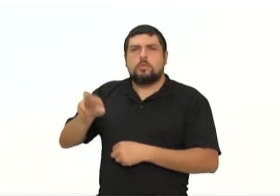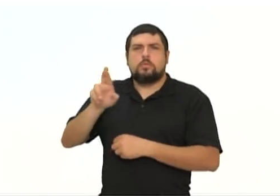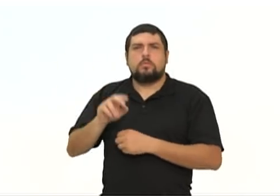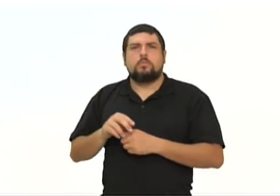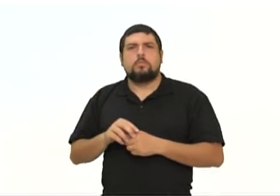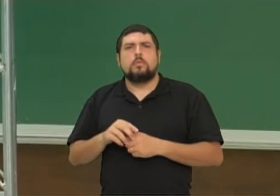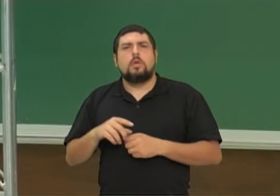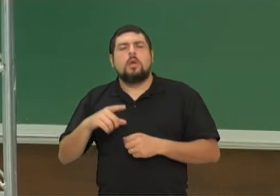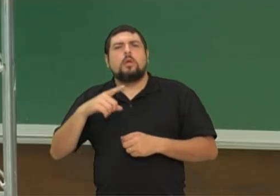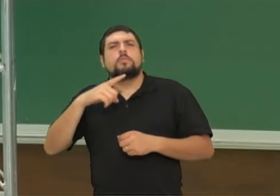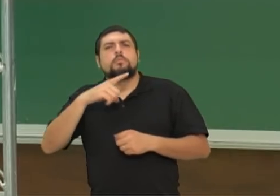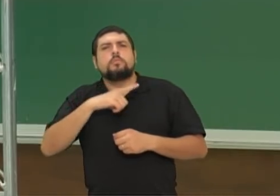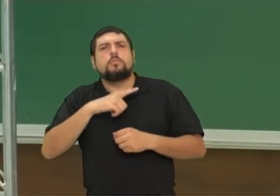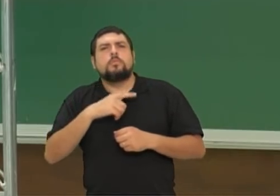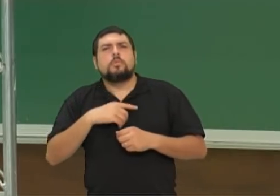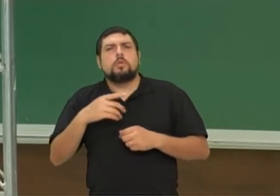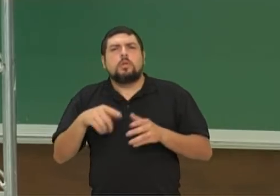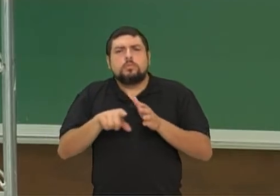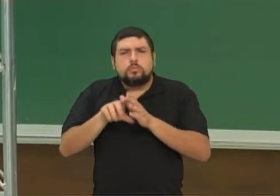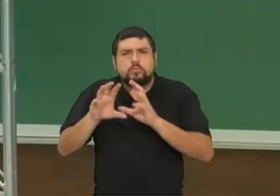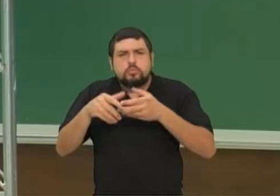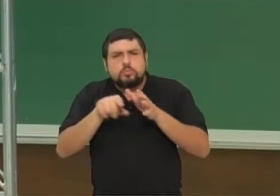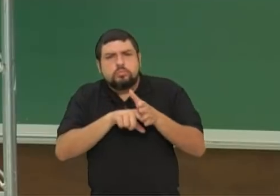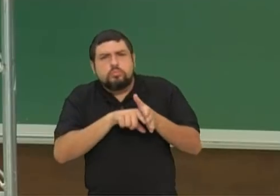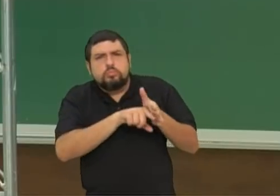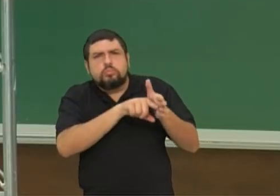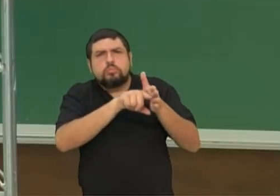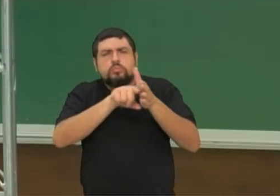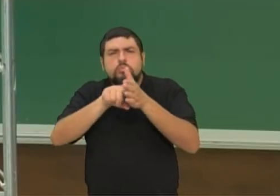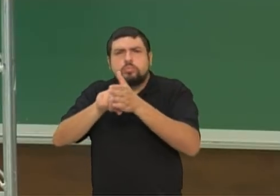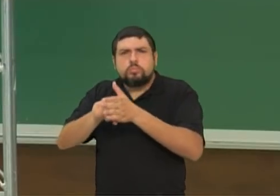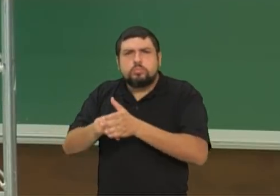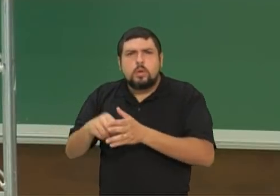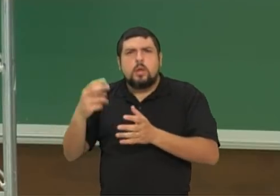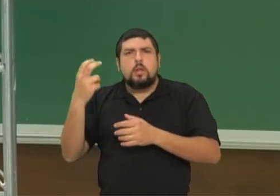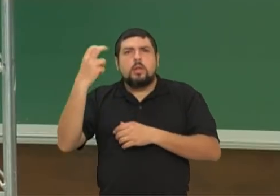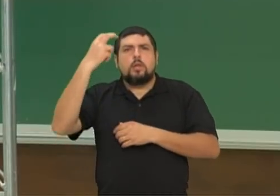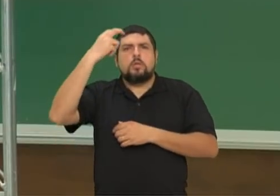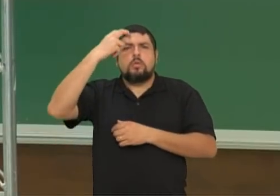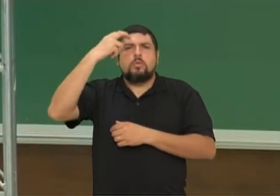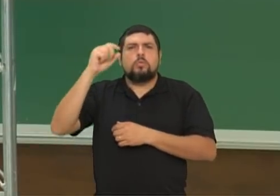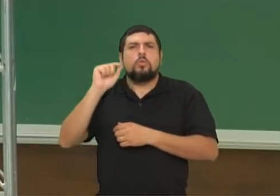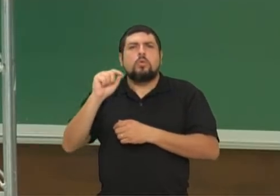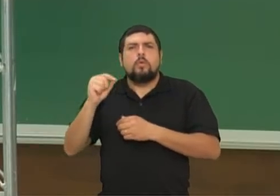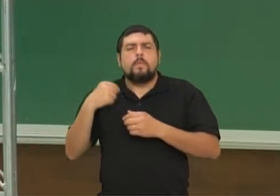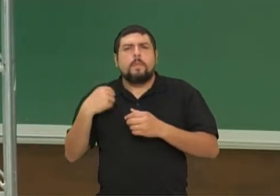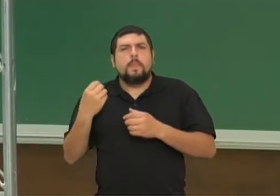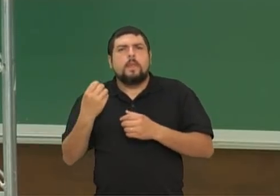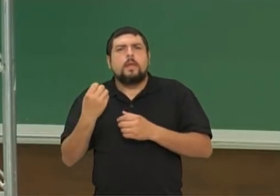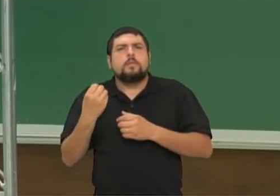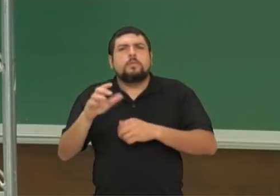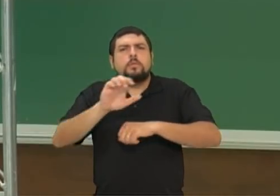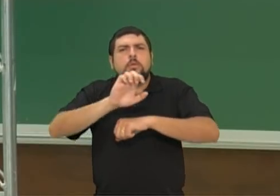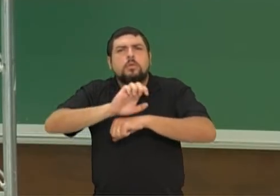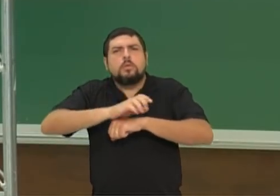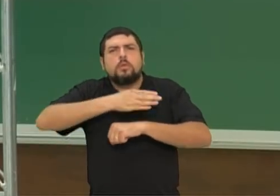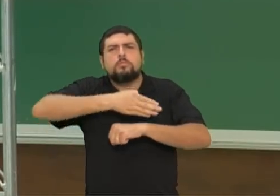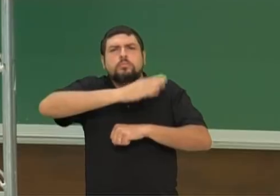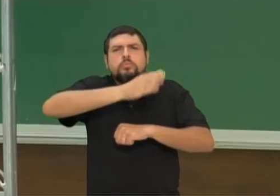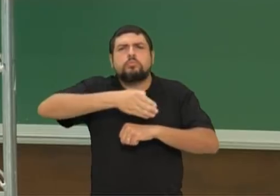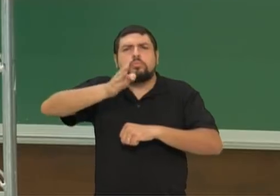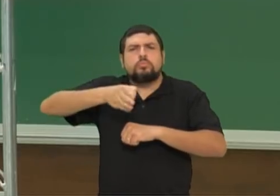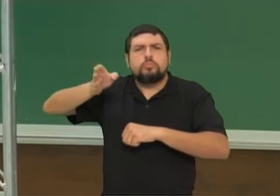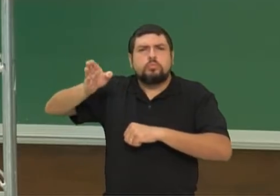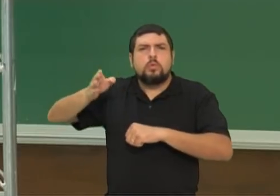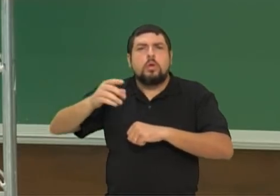peregrinos, devotos, pesquisadores e turistas culturais que viajam pelo nosso estado, também pela sua fé, pela